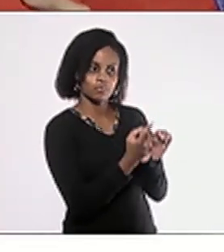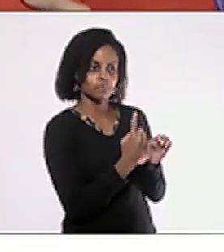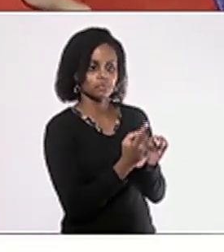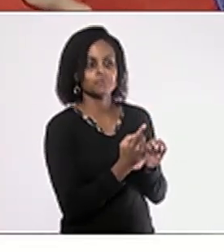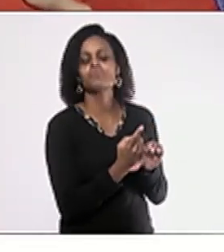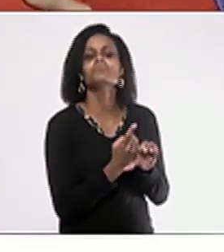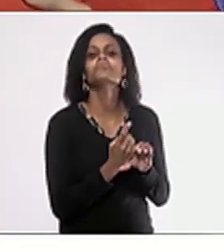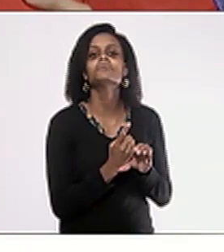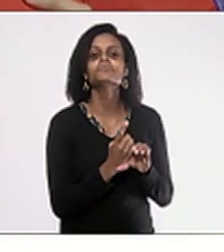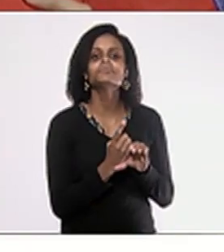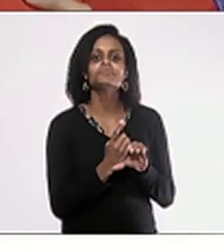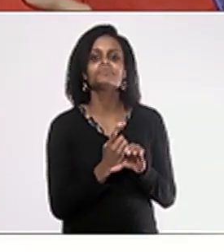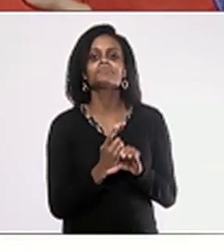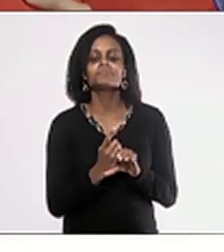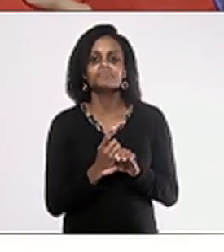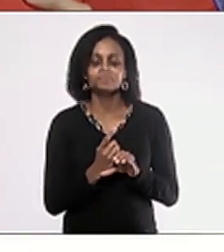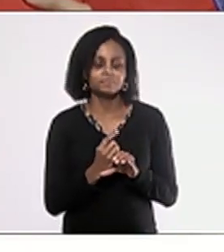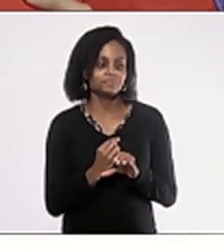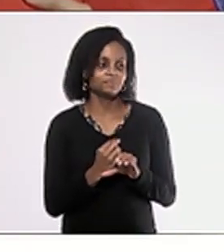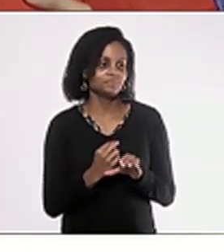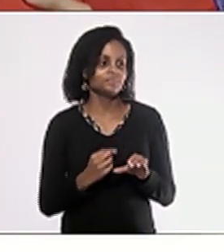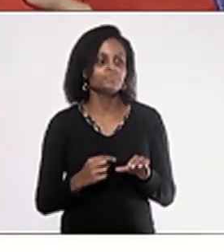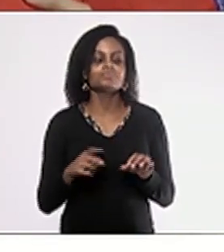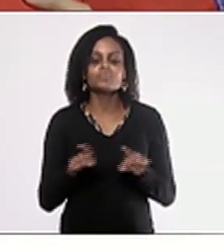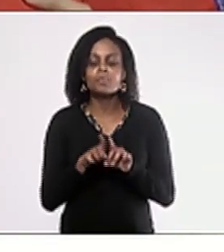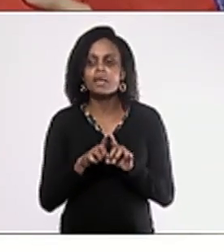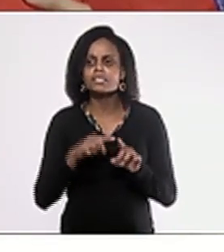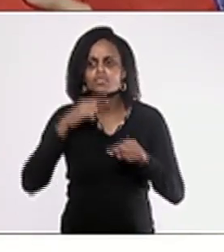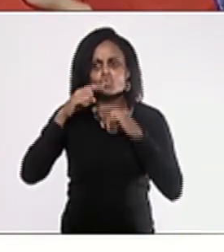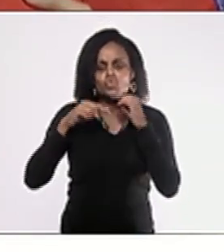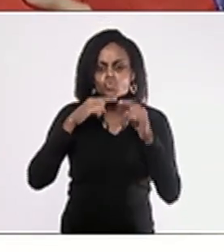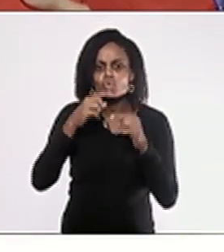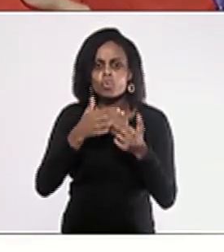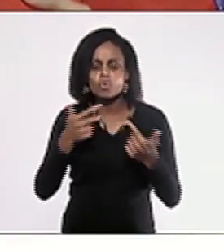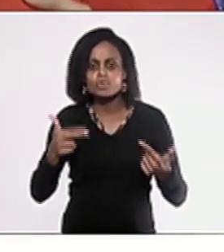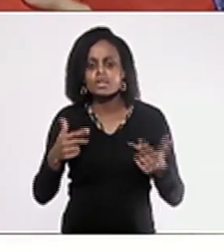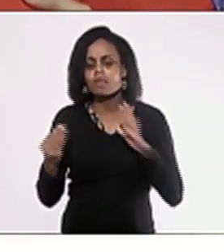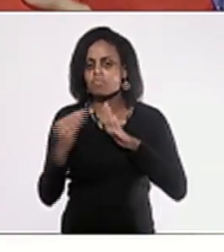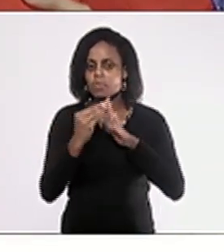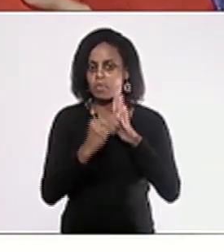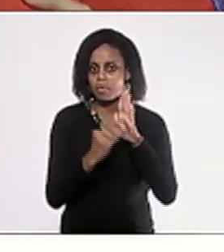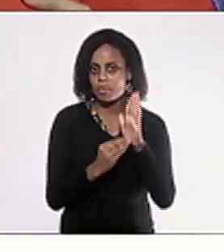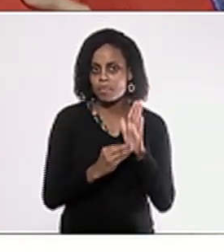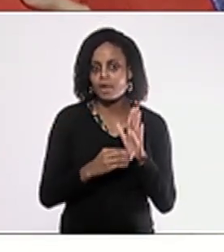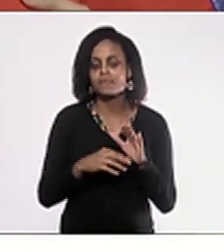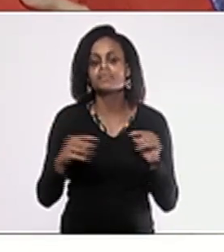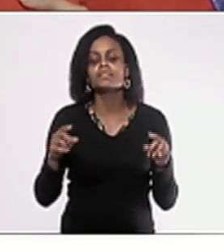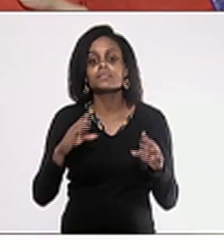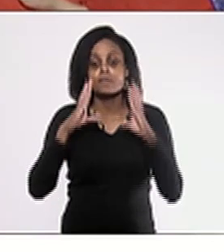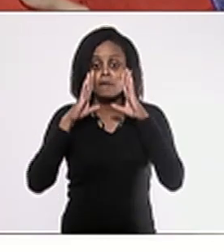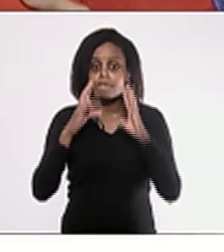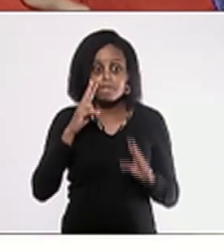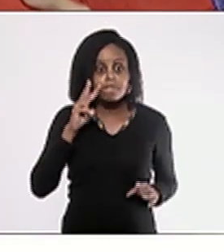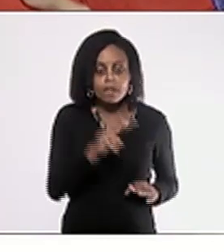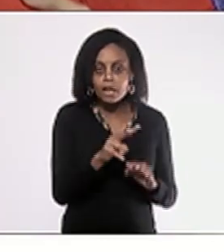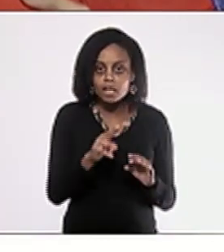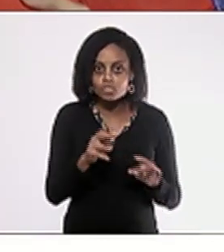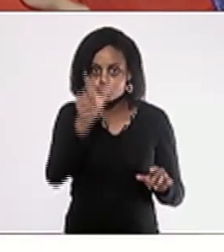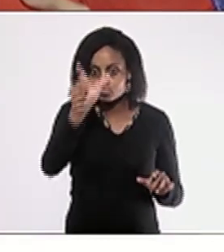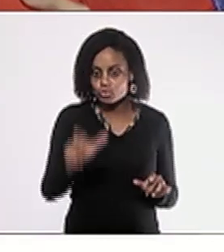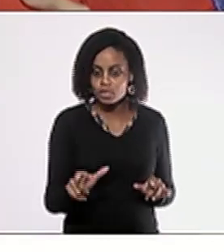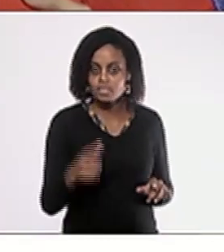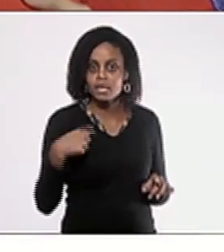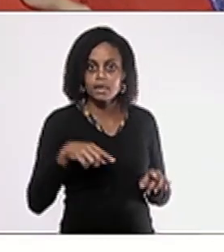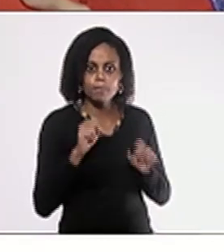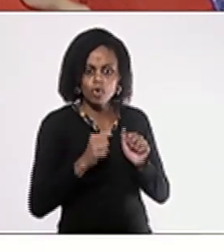aquele hidrômetro que é alvo de algum questionamento, é lacrado na presença do cliente. O cliente tem o